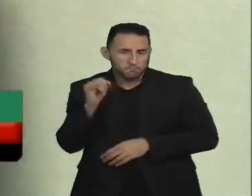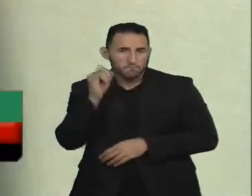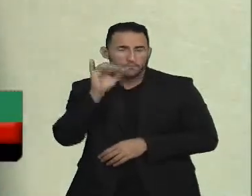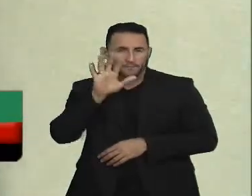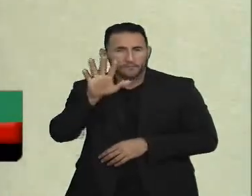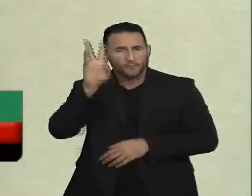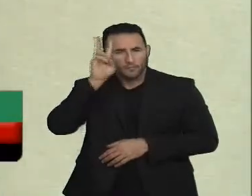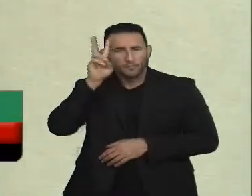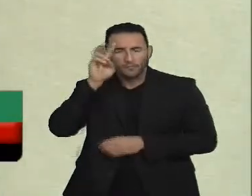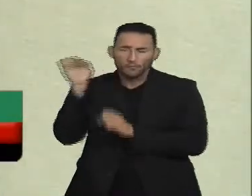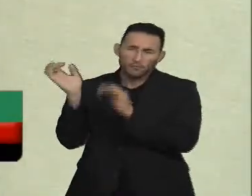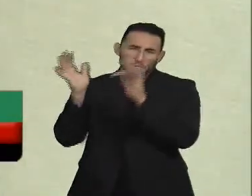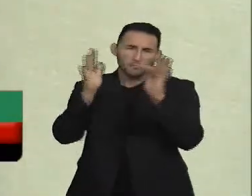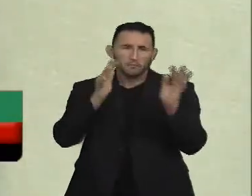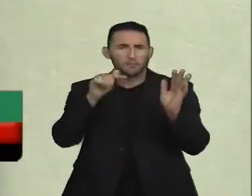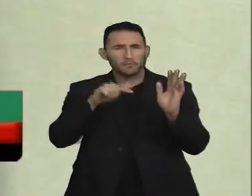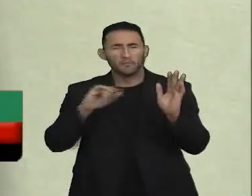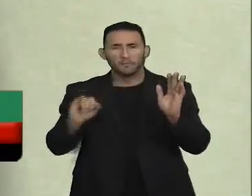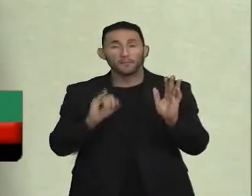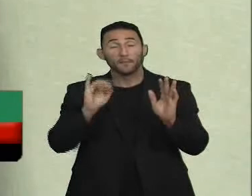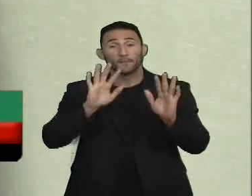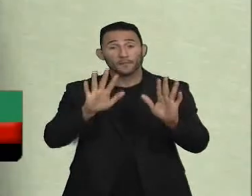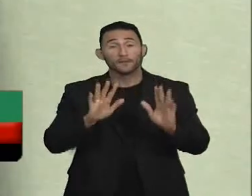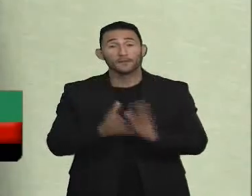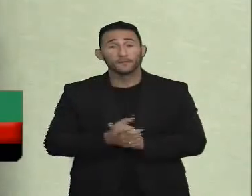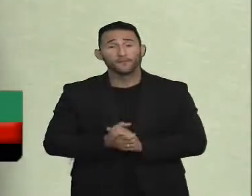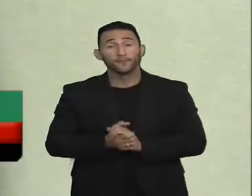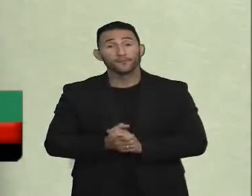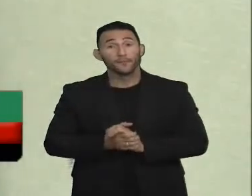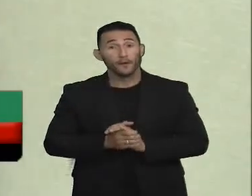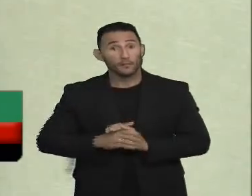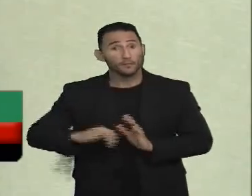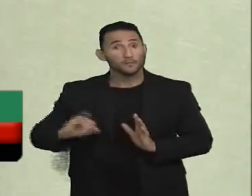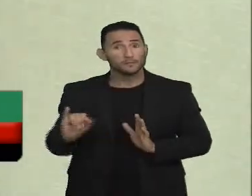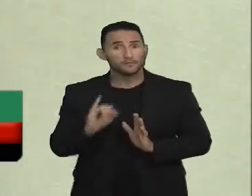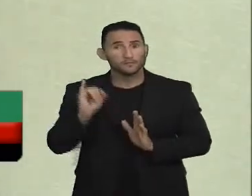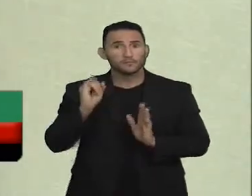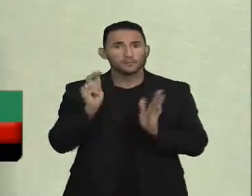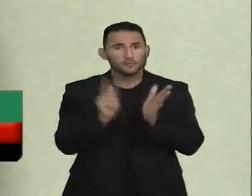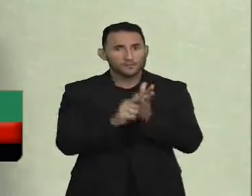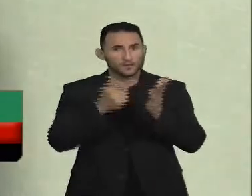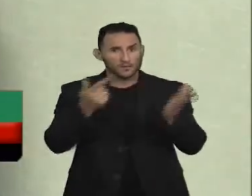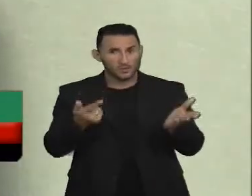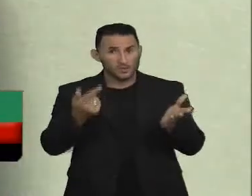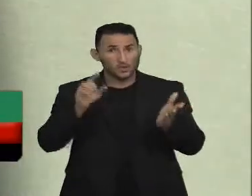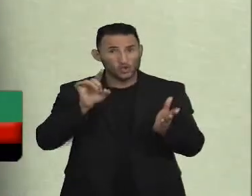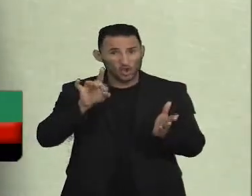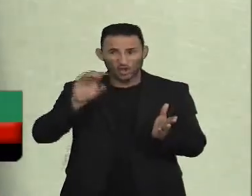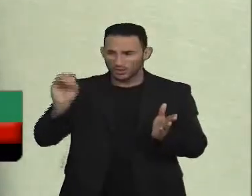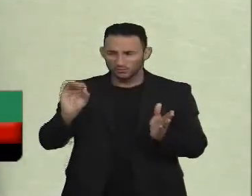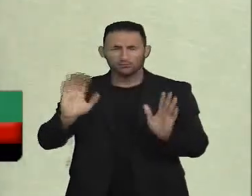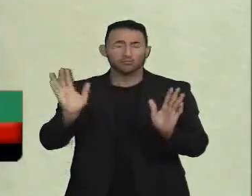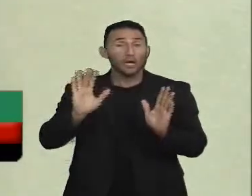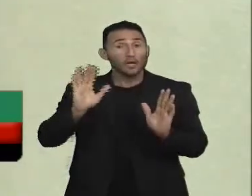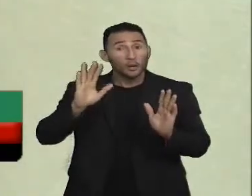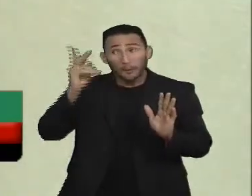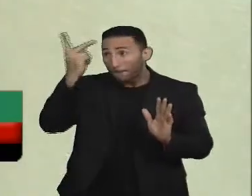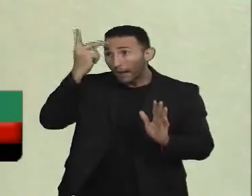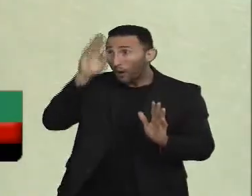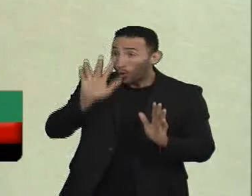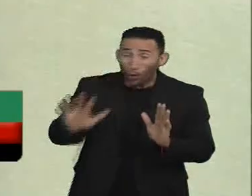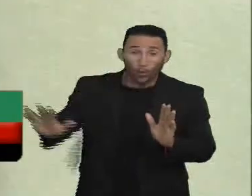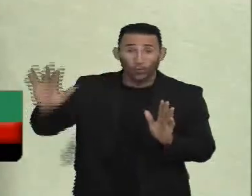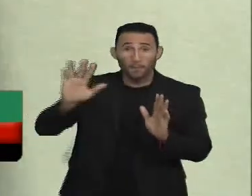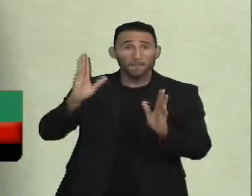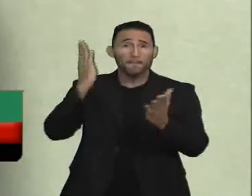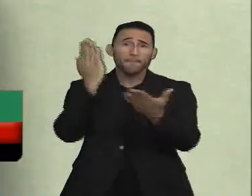Excelência, até ia colocar isso aqui, é importante que a imprensa, não a de Osasco, mas a imprensa paulista, a imprensa brasileira, pare